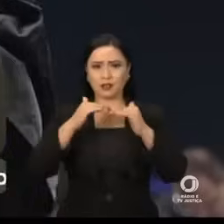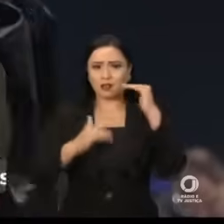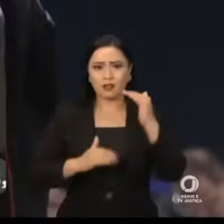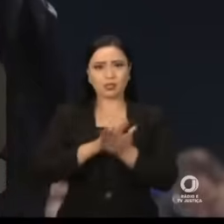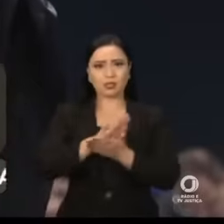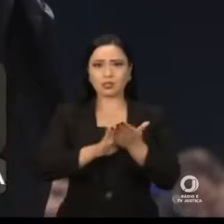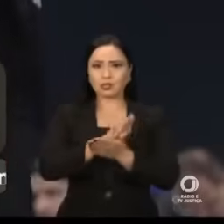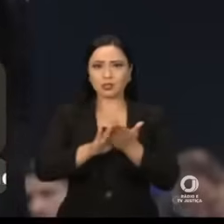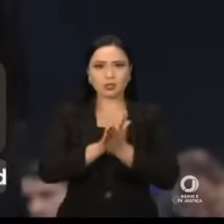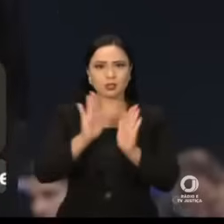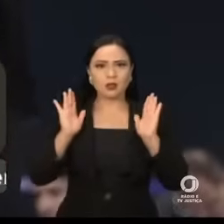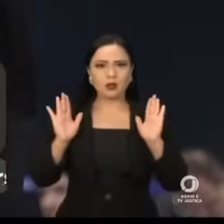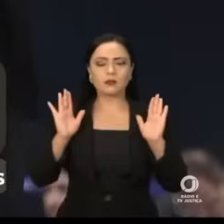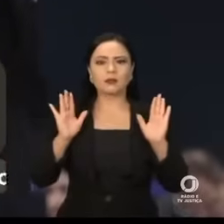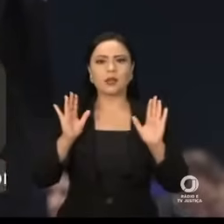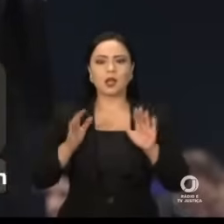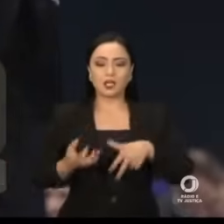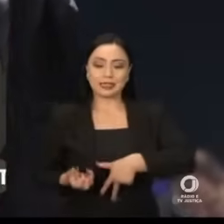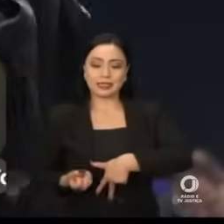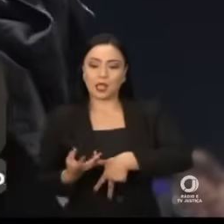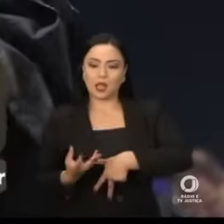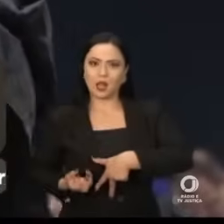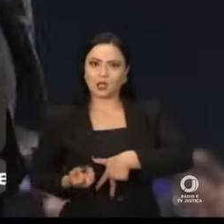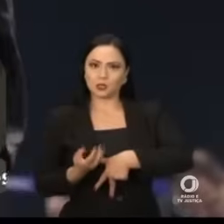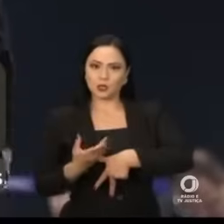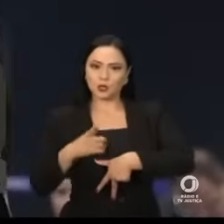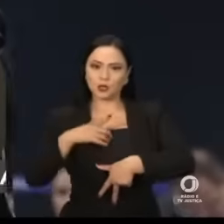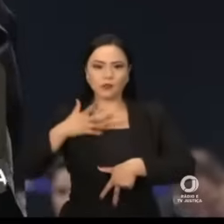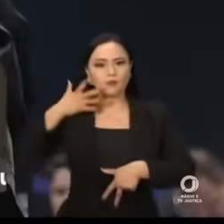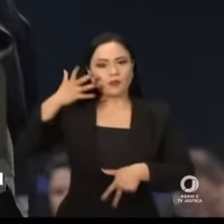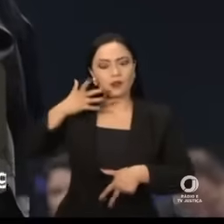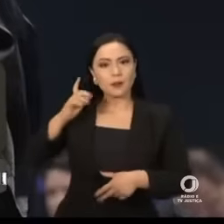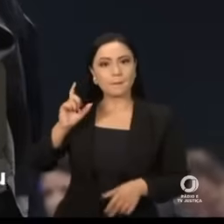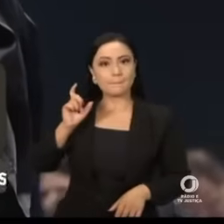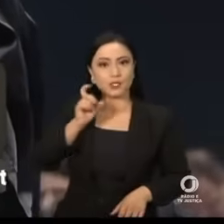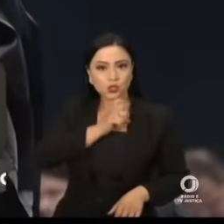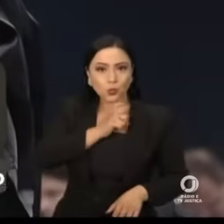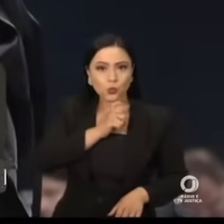Aliás, nem o delator, que eu sustento que mentiu